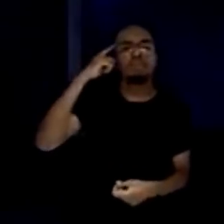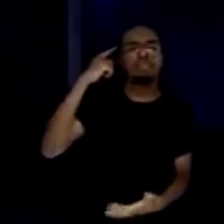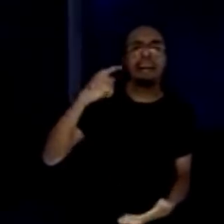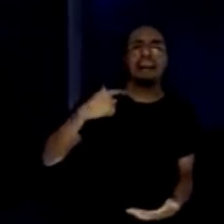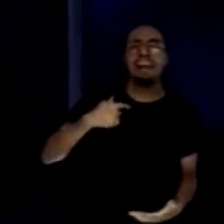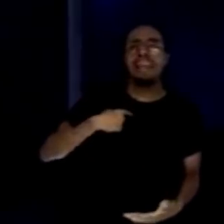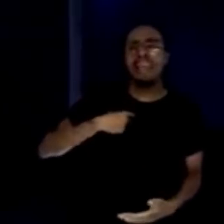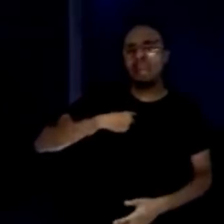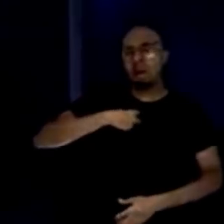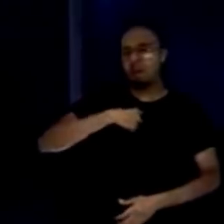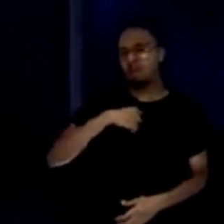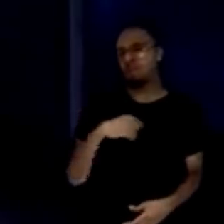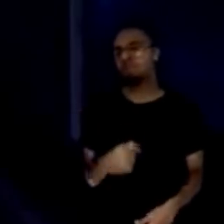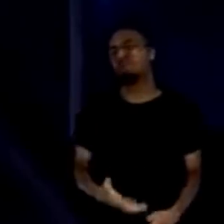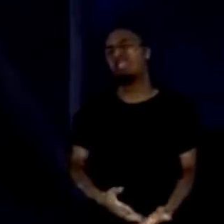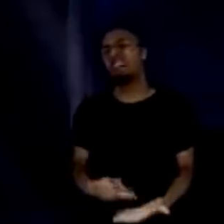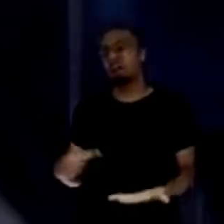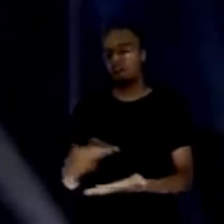e não ter força